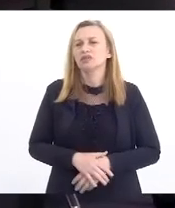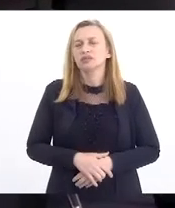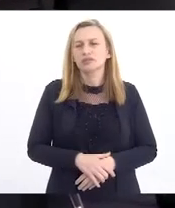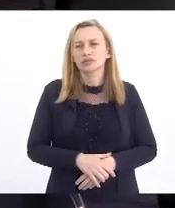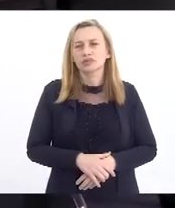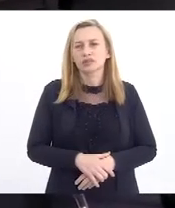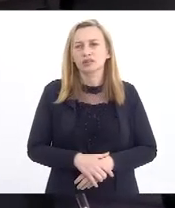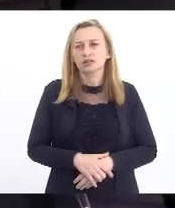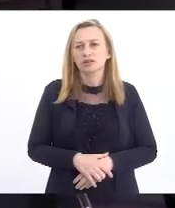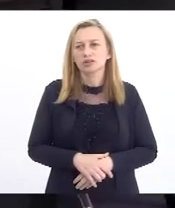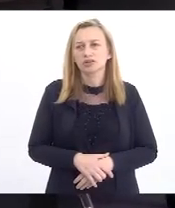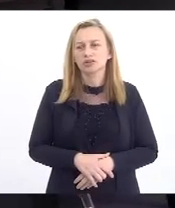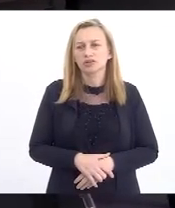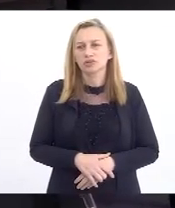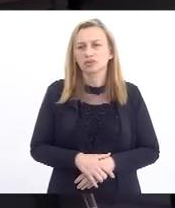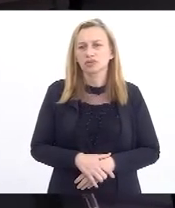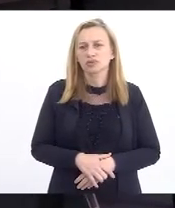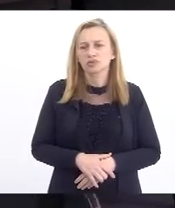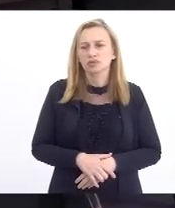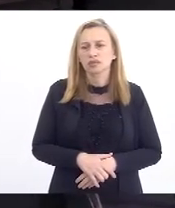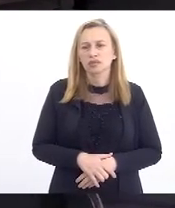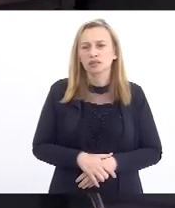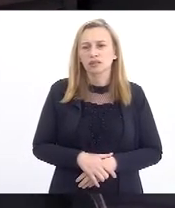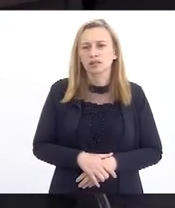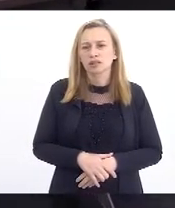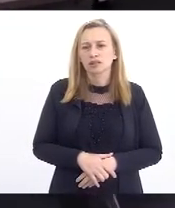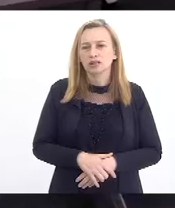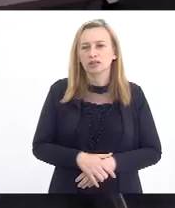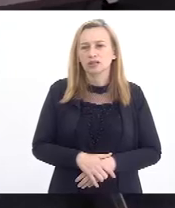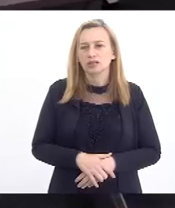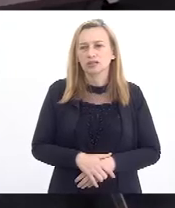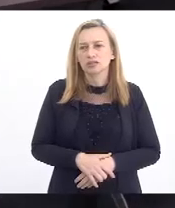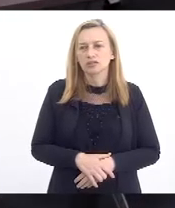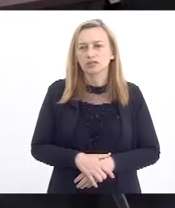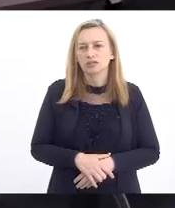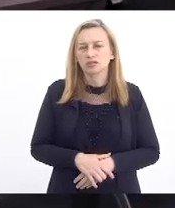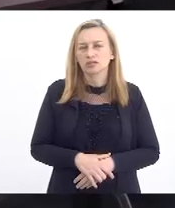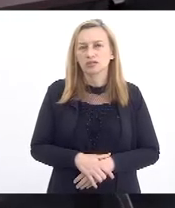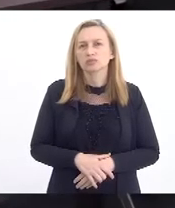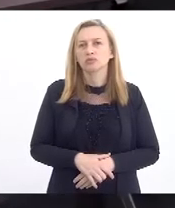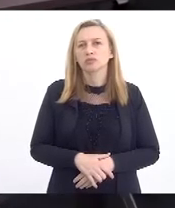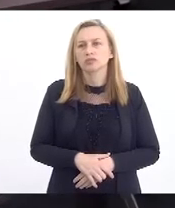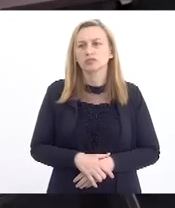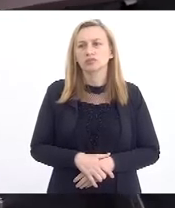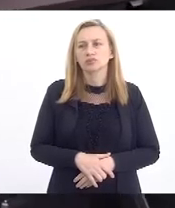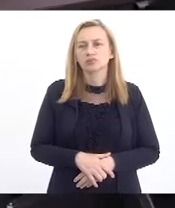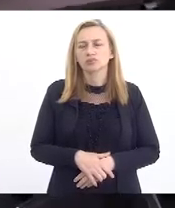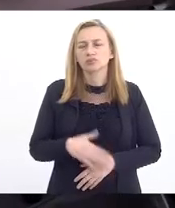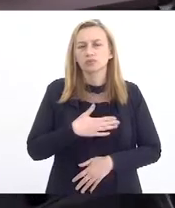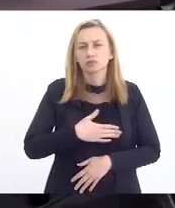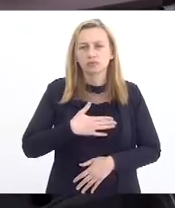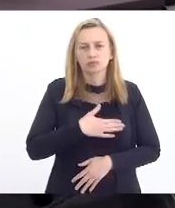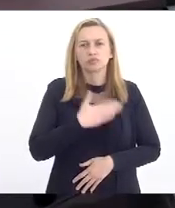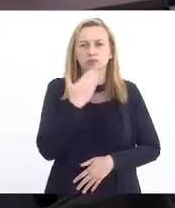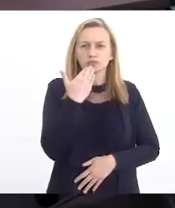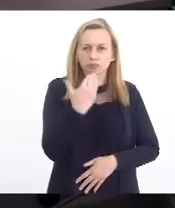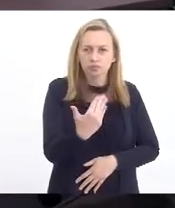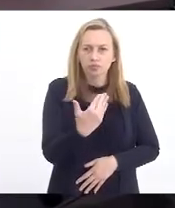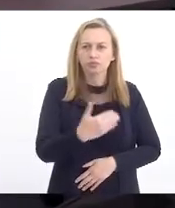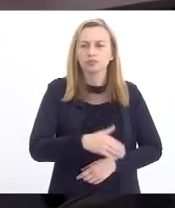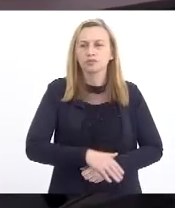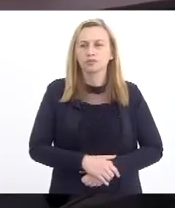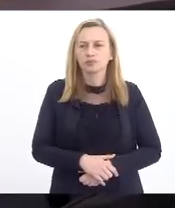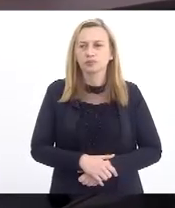ali, nessa região, e que a gente gostaria de solicitar,